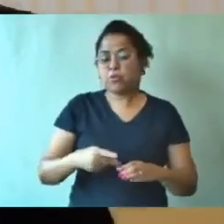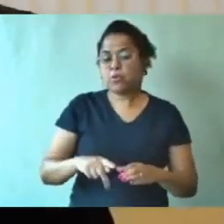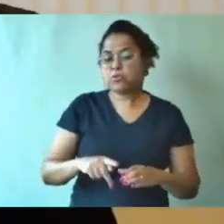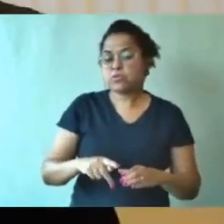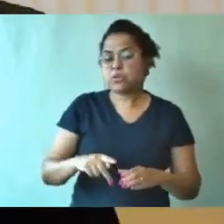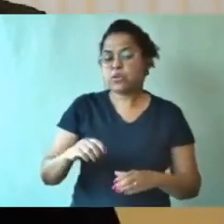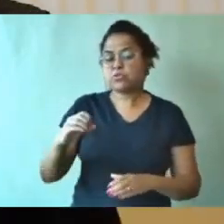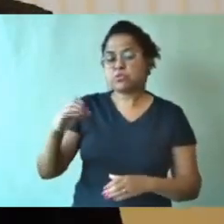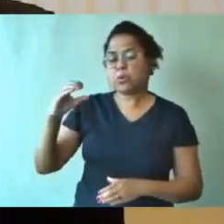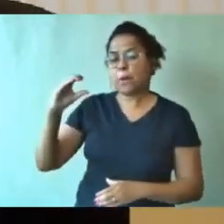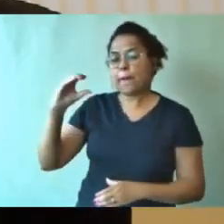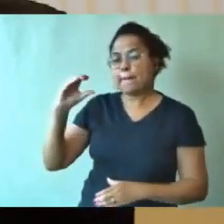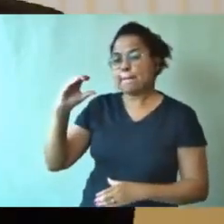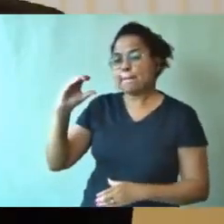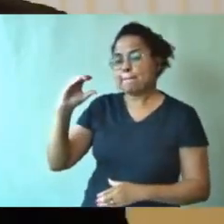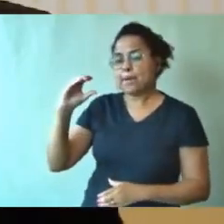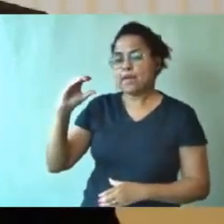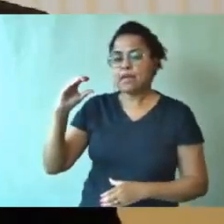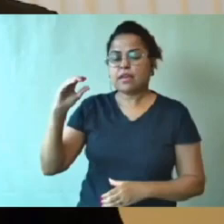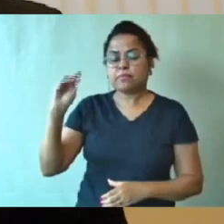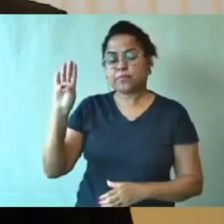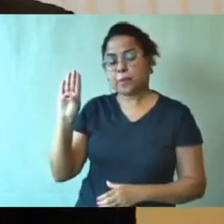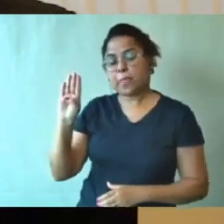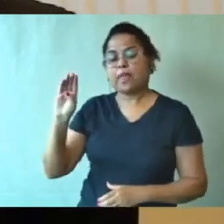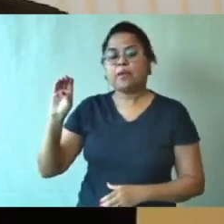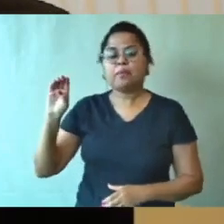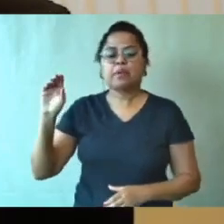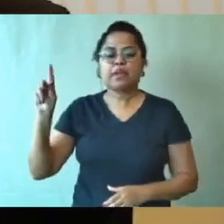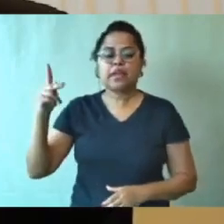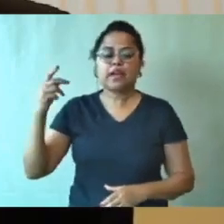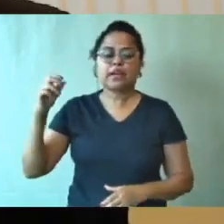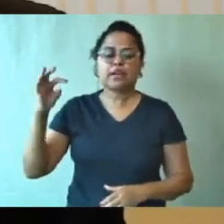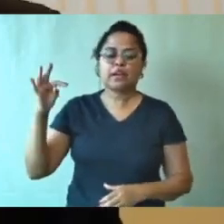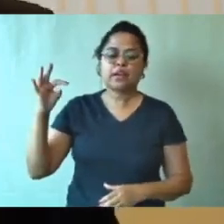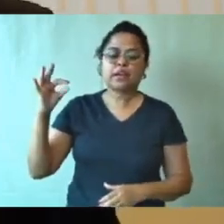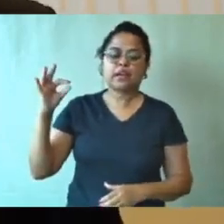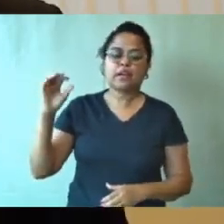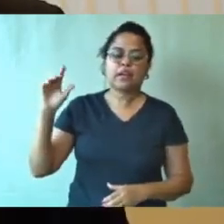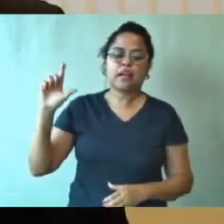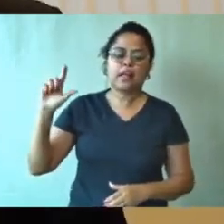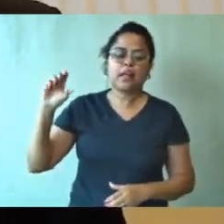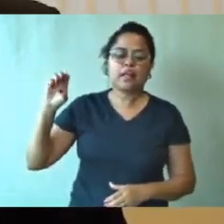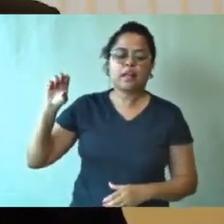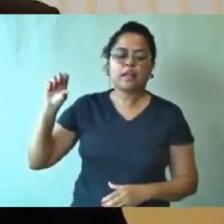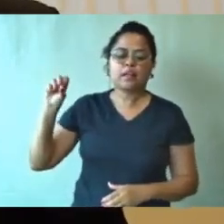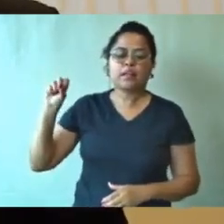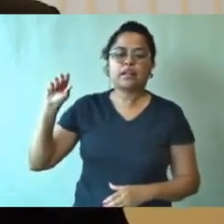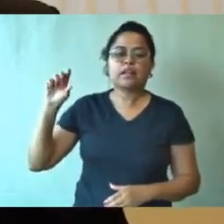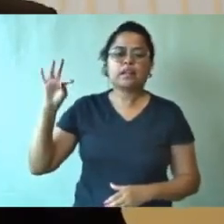Bom, eu queria inicialmente fazer aqui um pequeno resumo da minha atividade do transporte de passageiros.